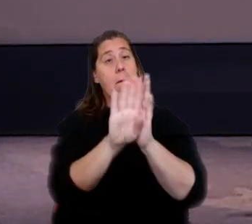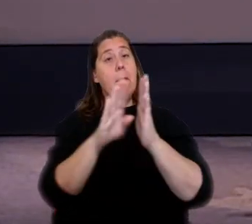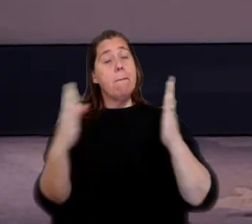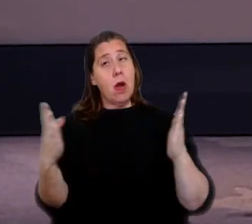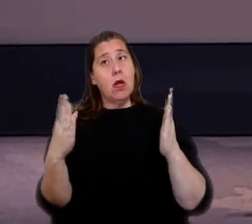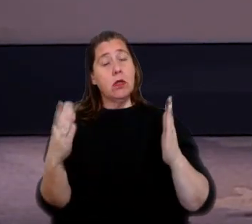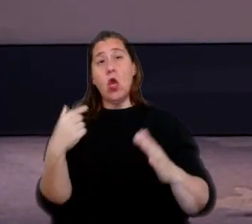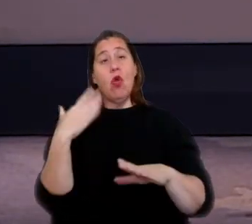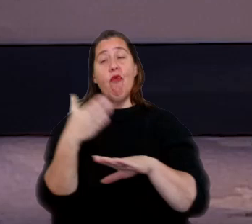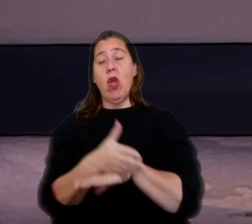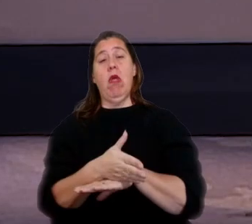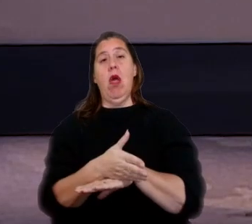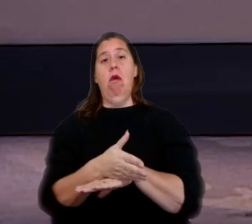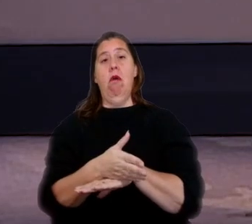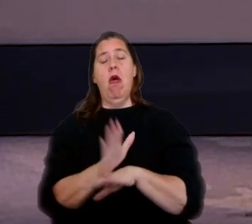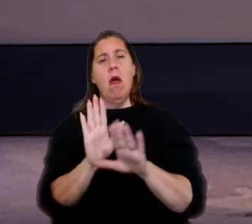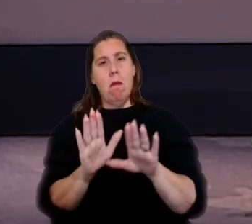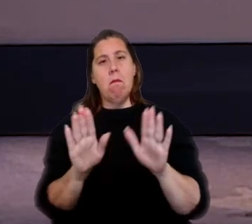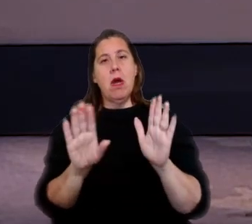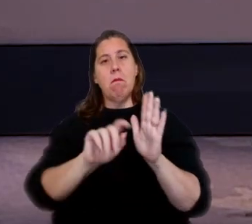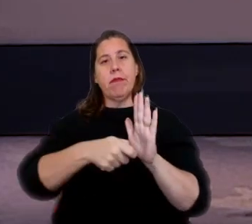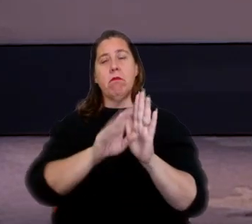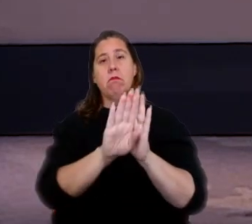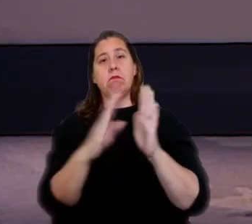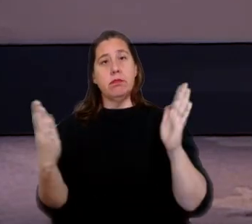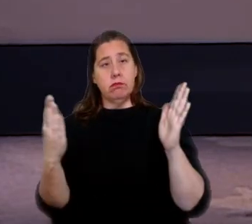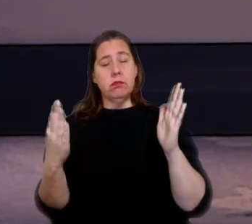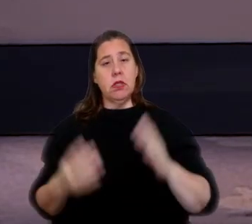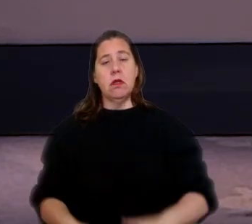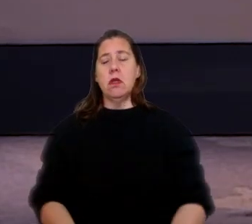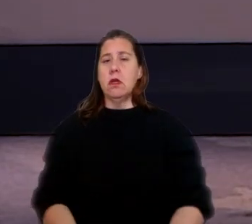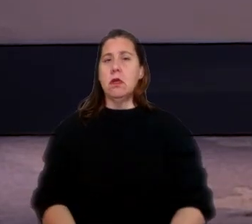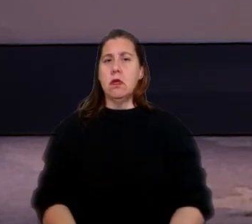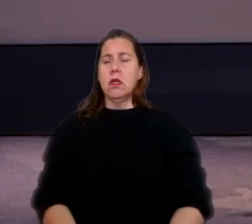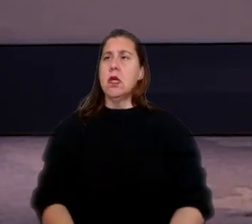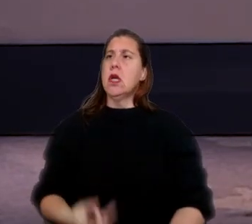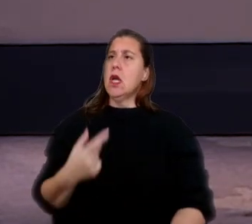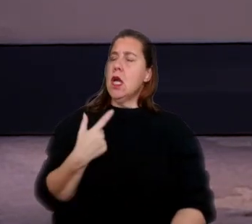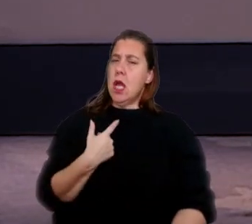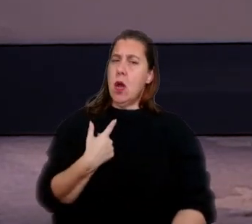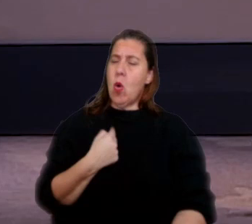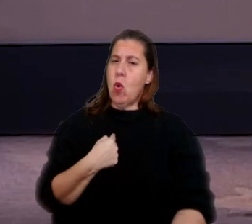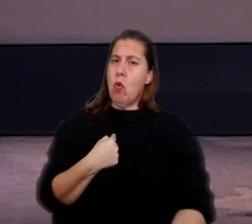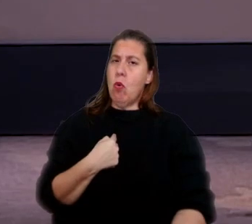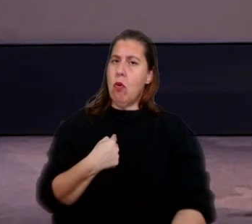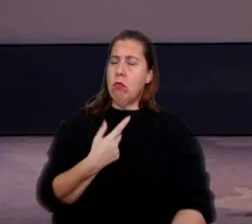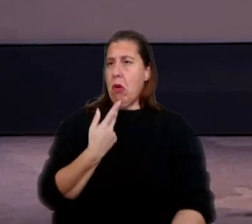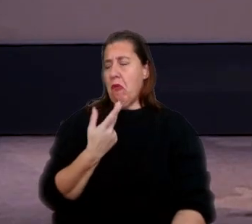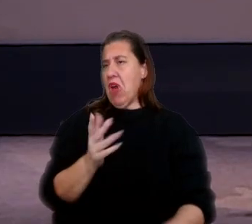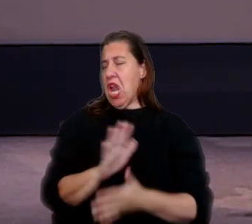para ele destrancar a porta, e ela fala, não vou entrar, né, mas destranca a porta. E eu realmente não